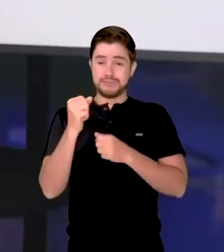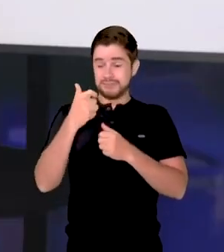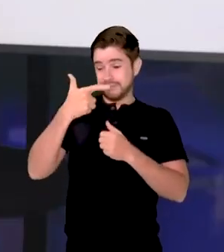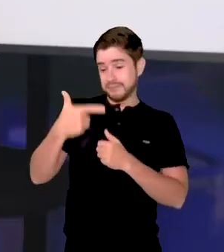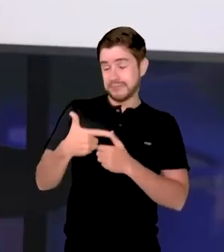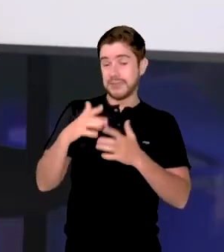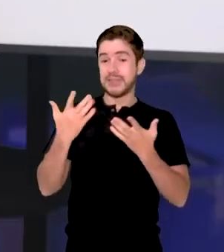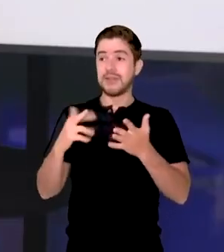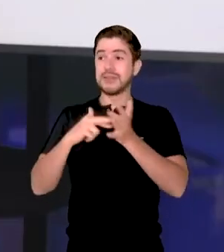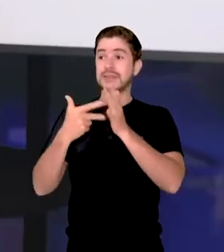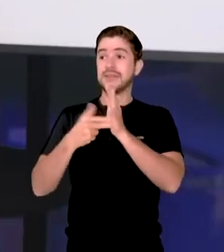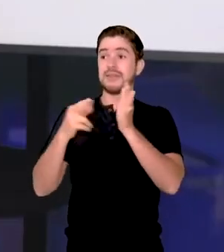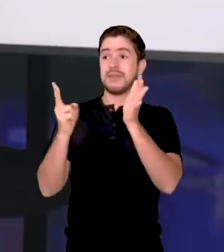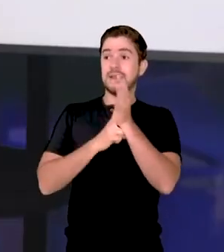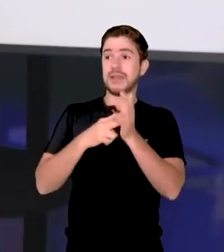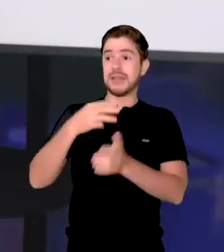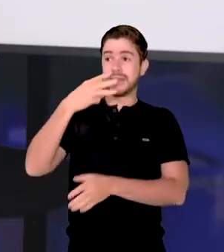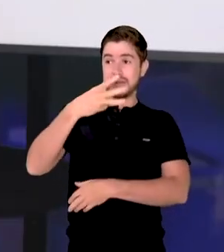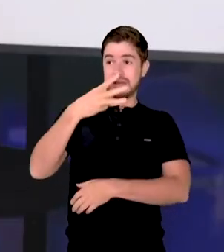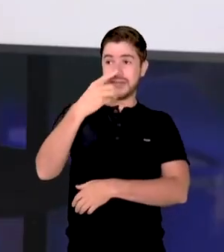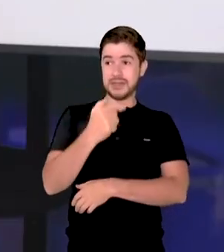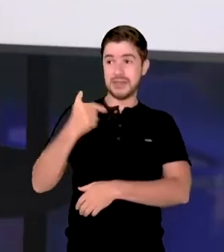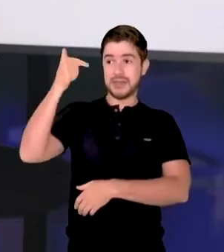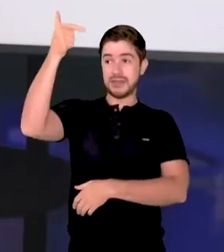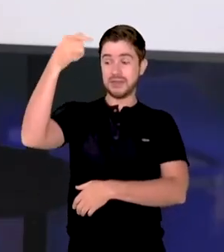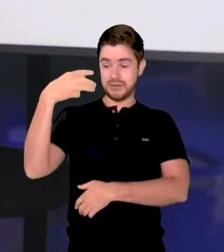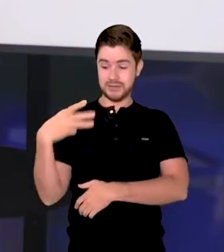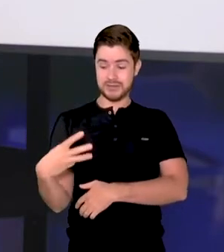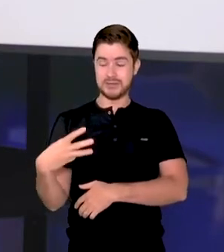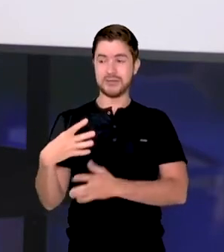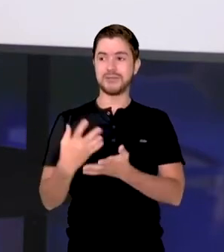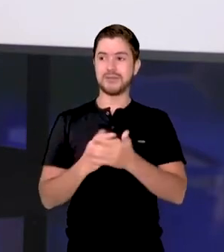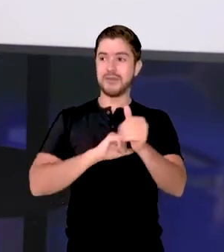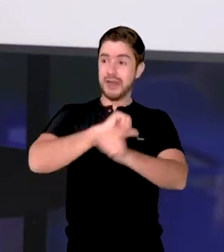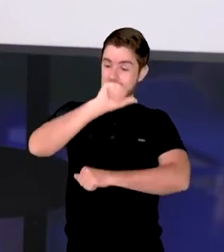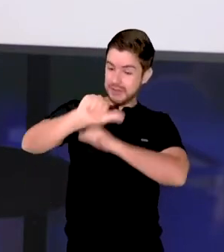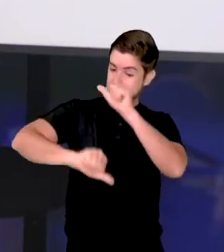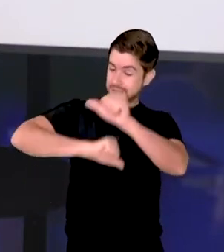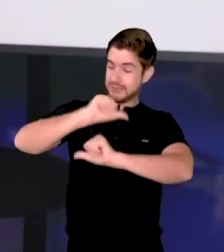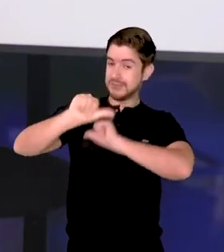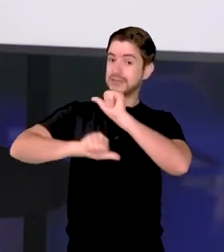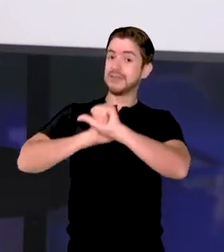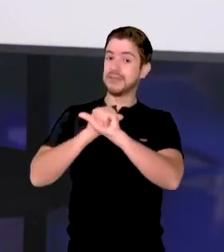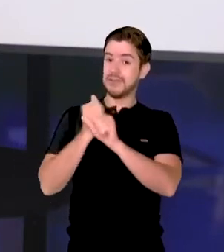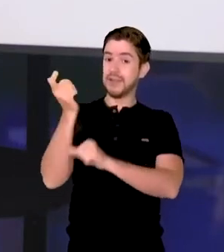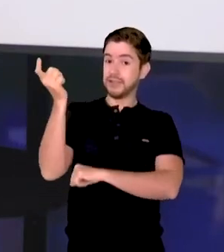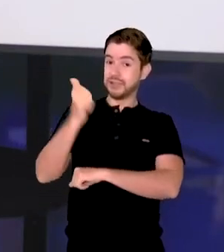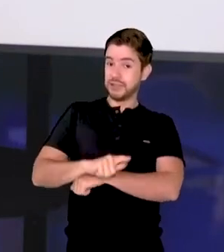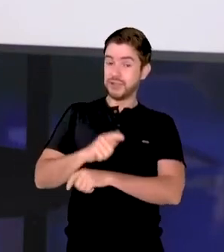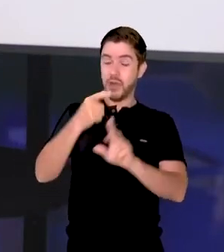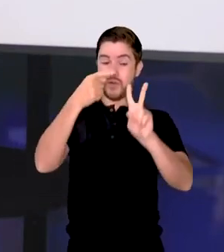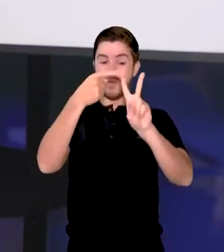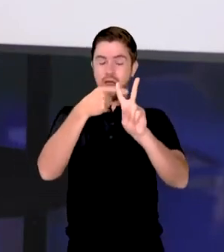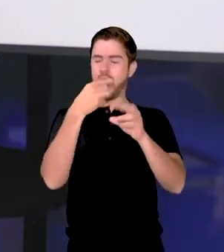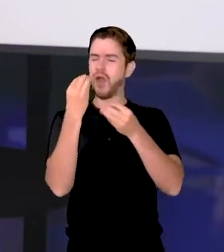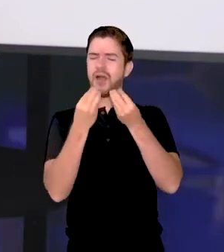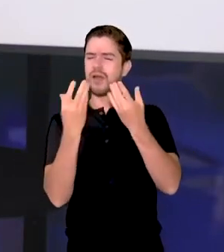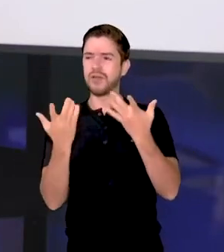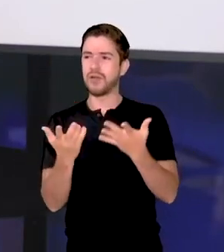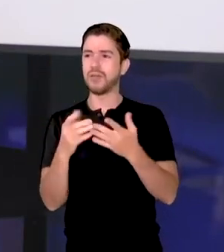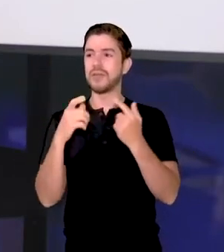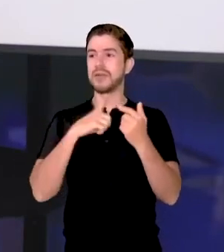três elevado a dois terços agora transformando essa potência novamente numa rainha